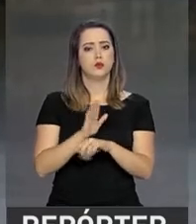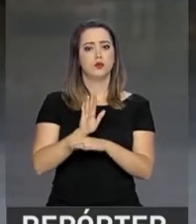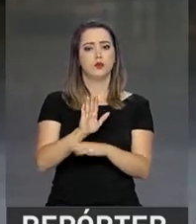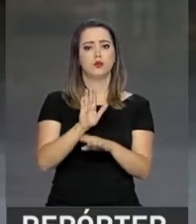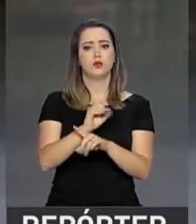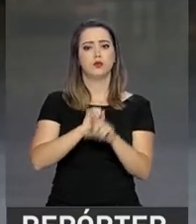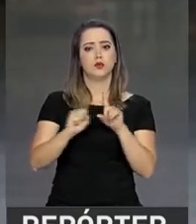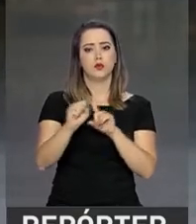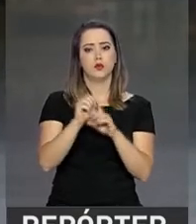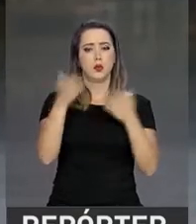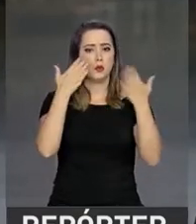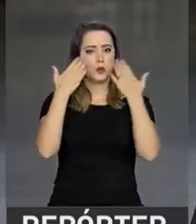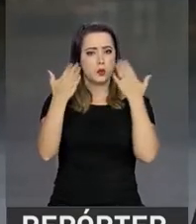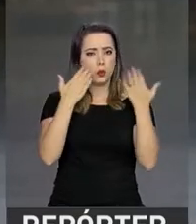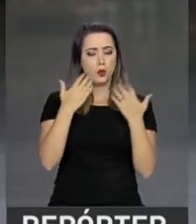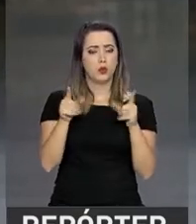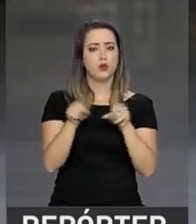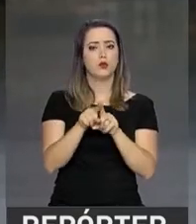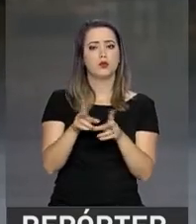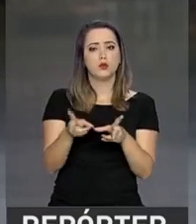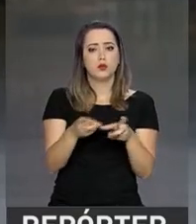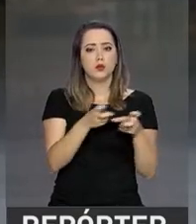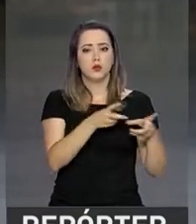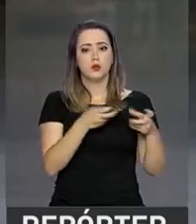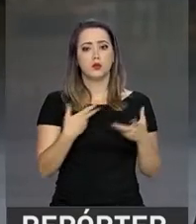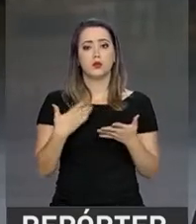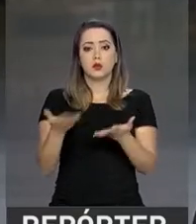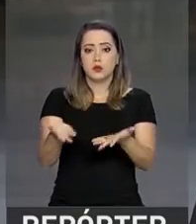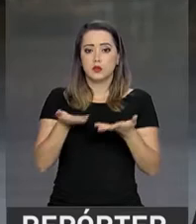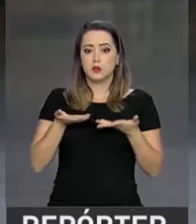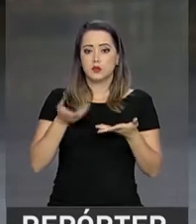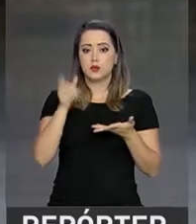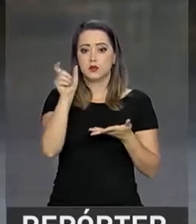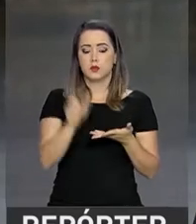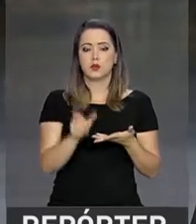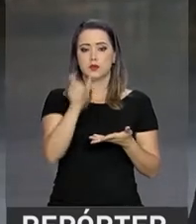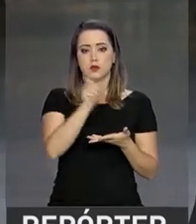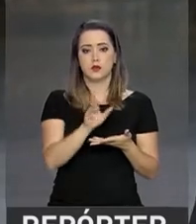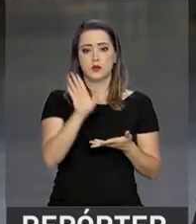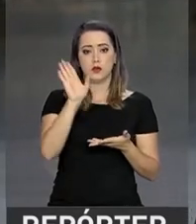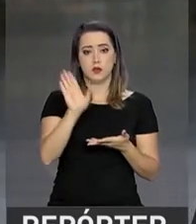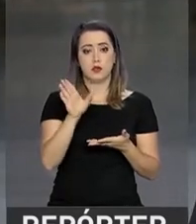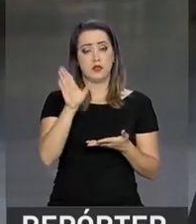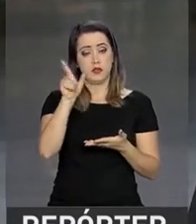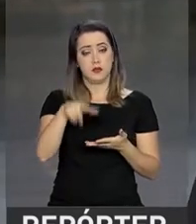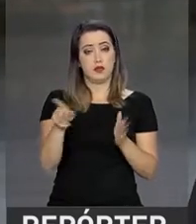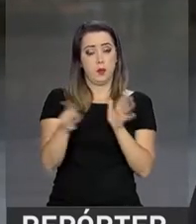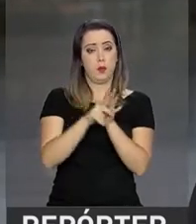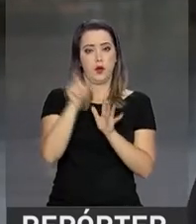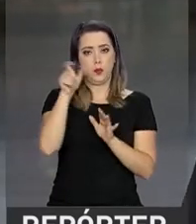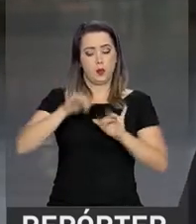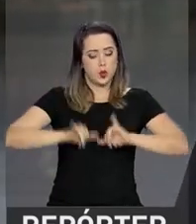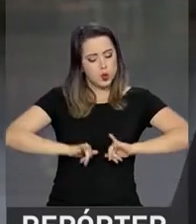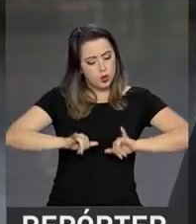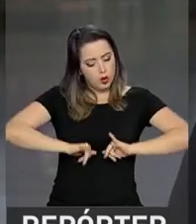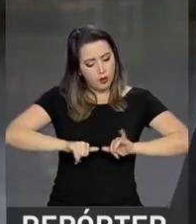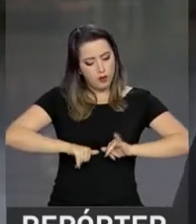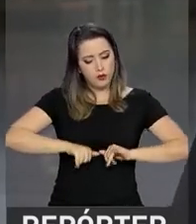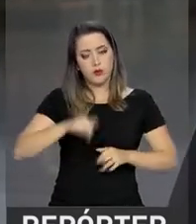assistência social, psicologia, que tem sensibilidade para acolher o denunciante, que muitas vezes é a vítima,